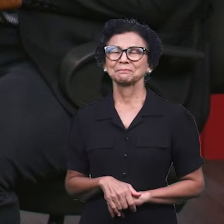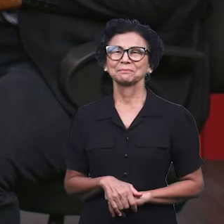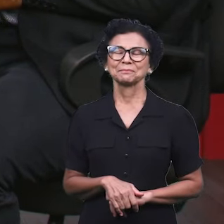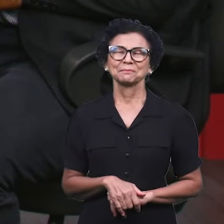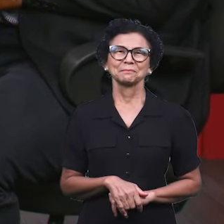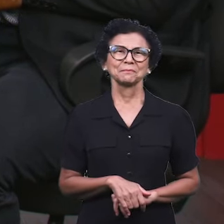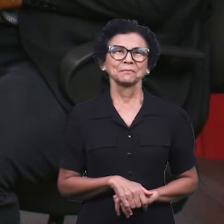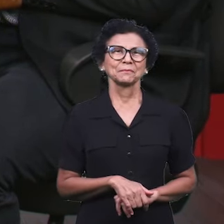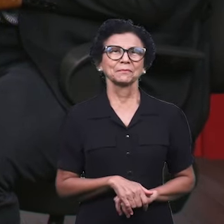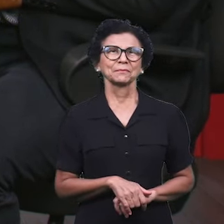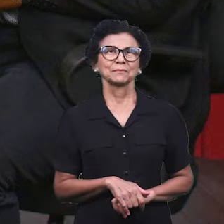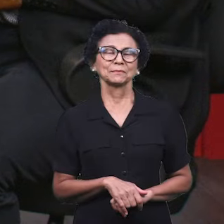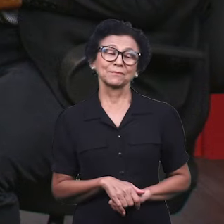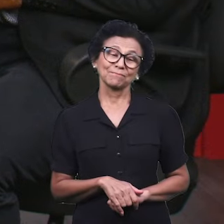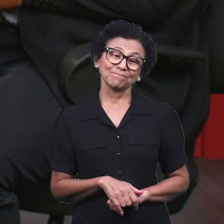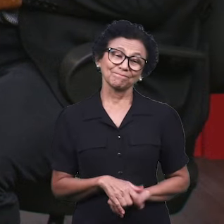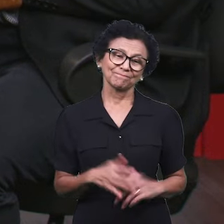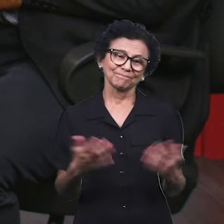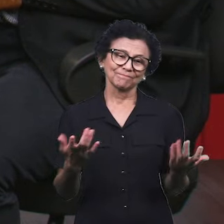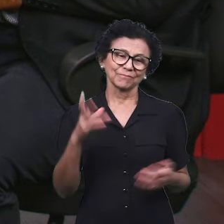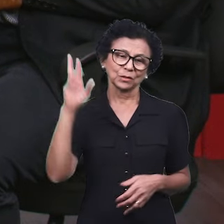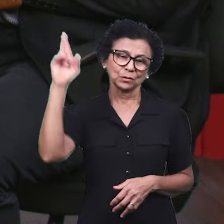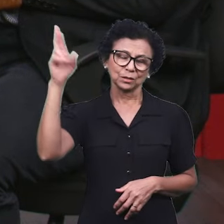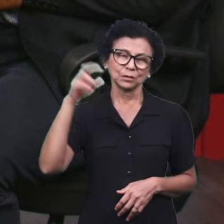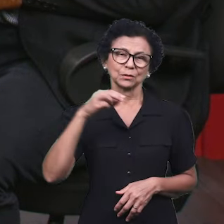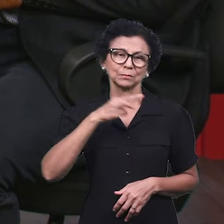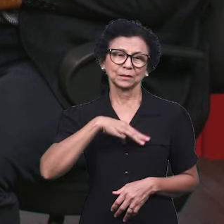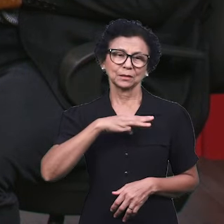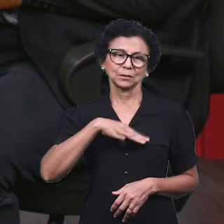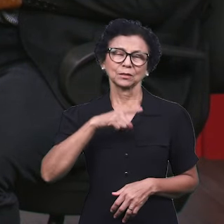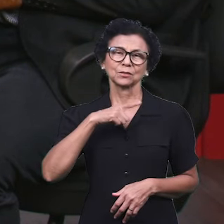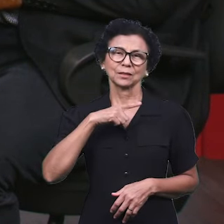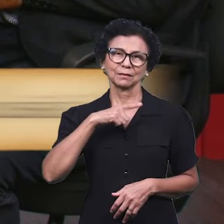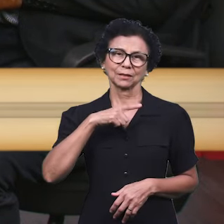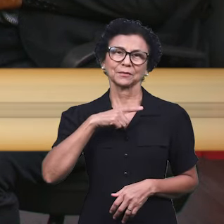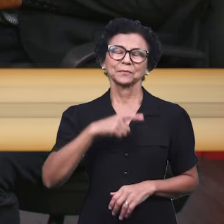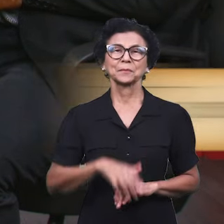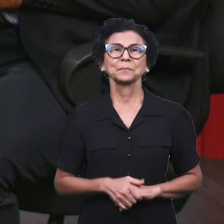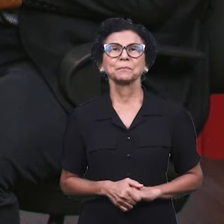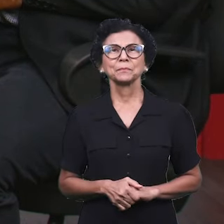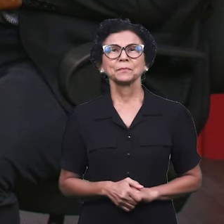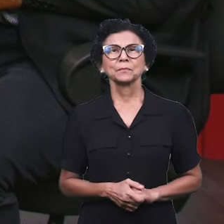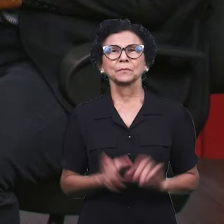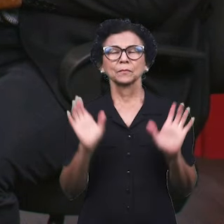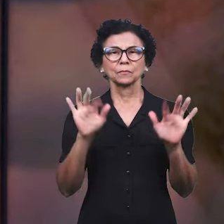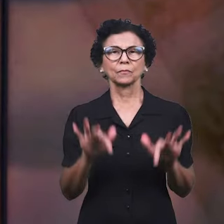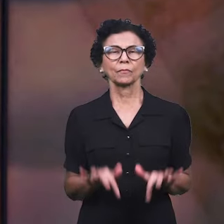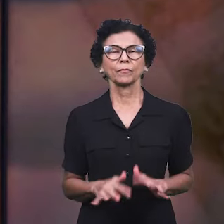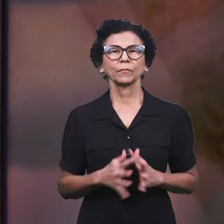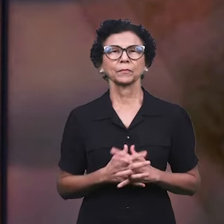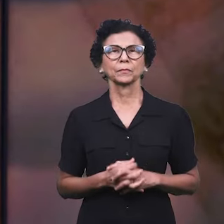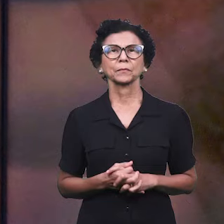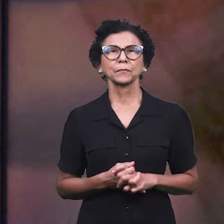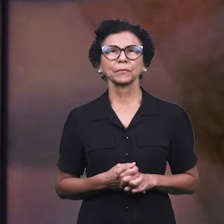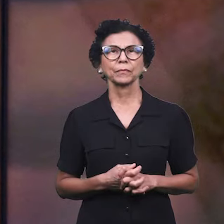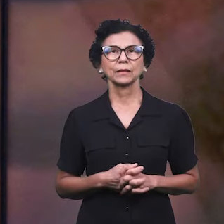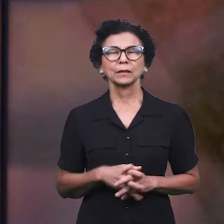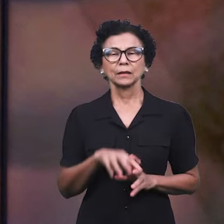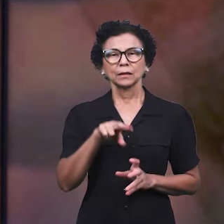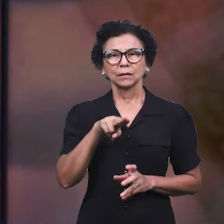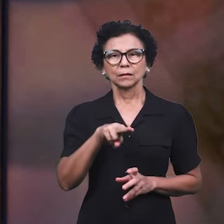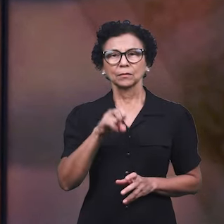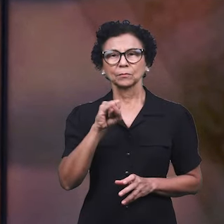ali no negócio, mas o Senhor é misericordioso e o Senhor tem uma bênção. Mas vamos encerrar aqui falando de